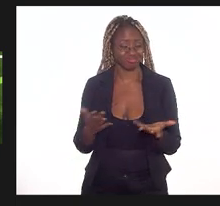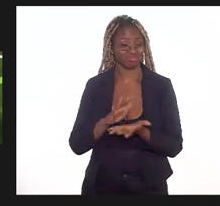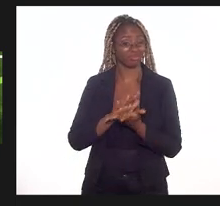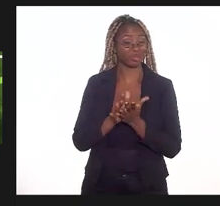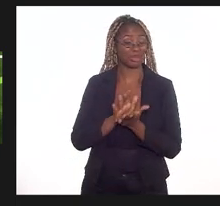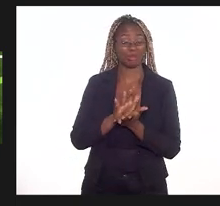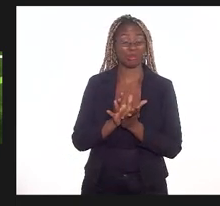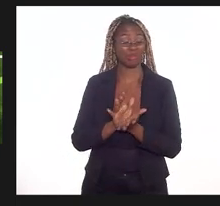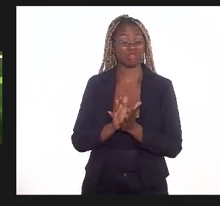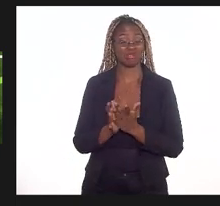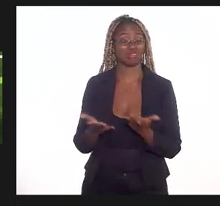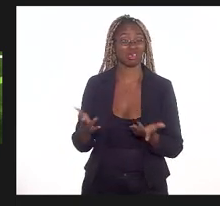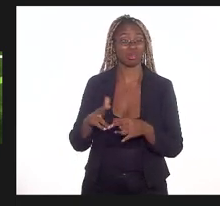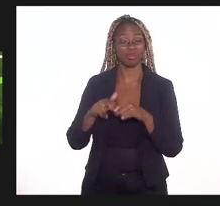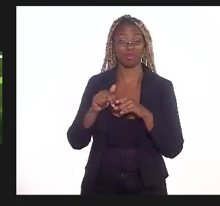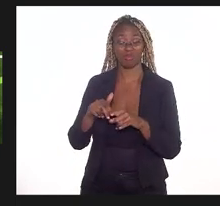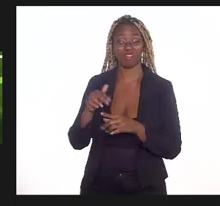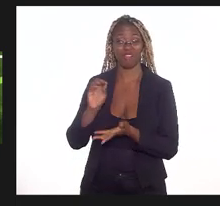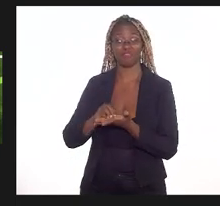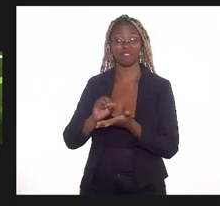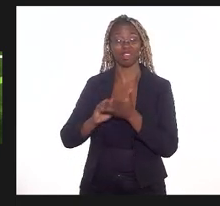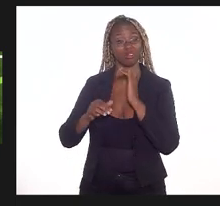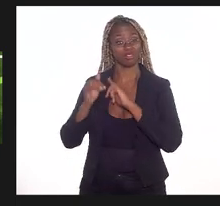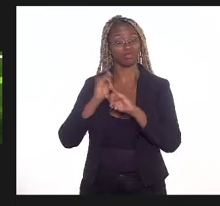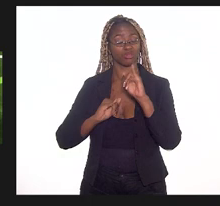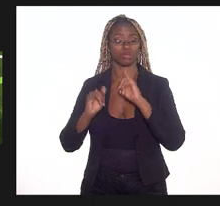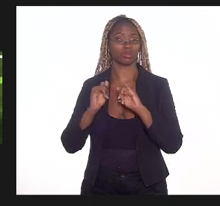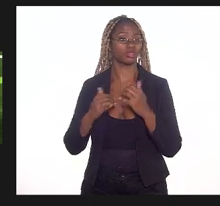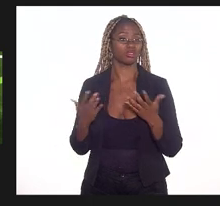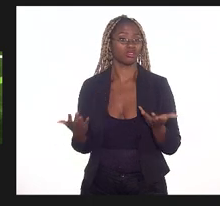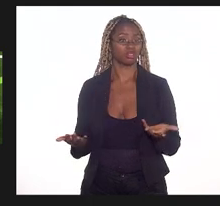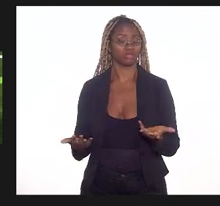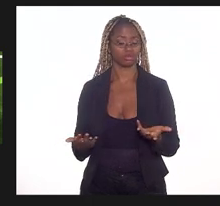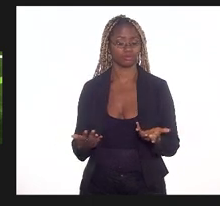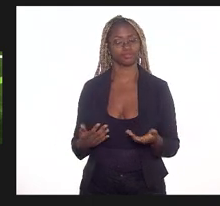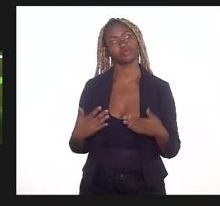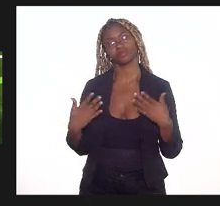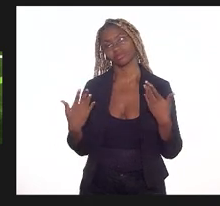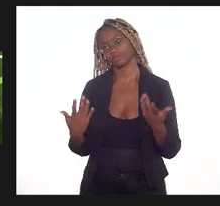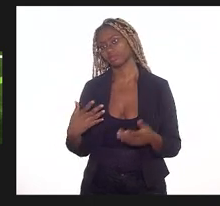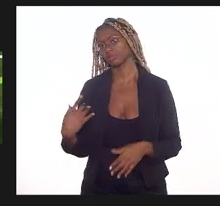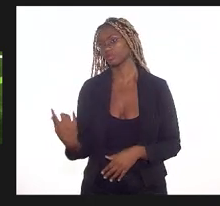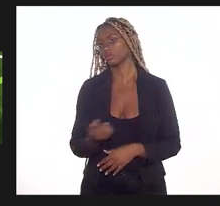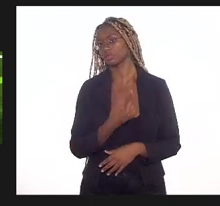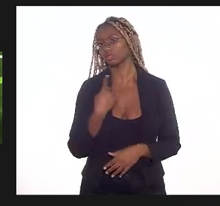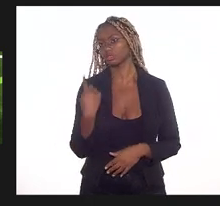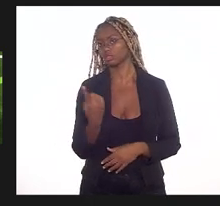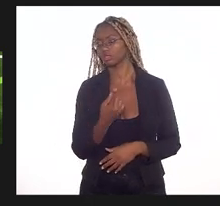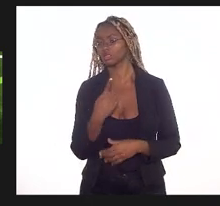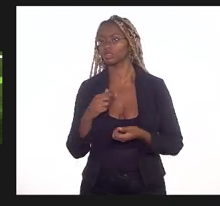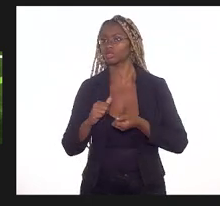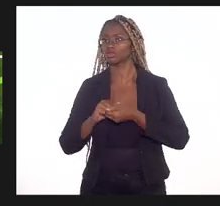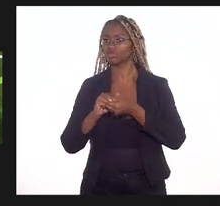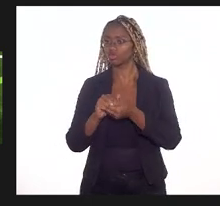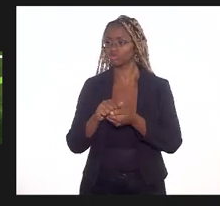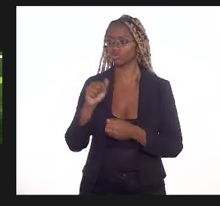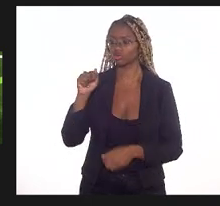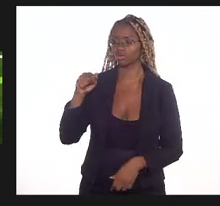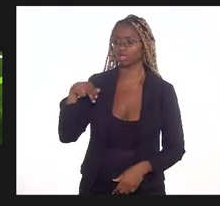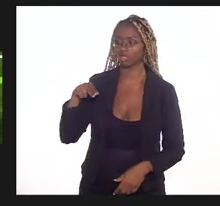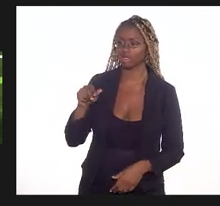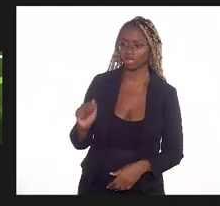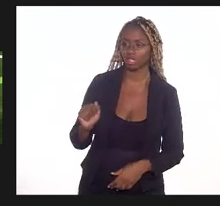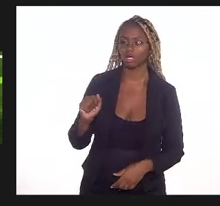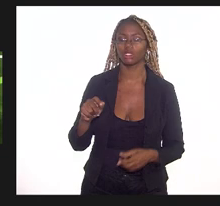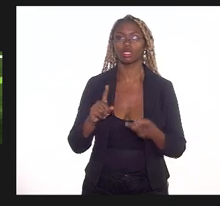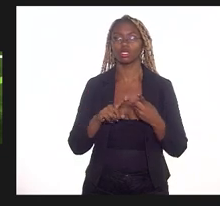advindo pela falta de informação, né? E aí a gente, junto com a Ana,